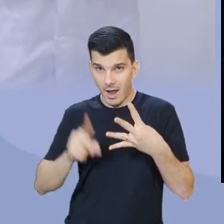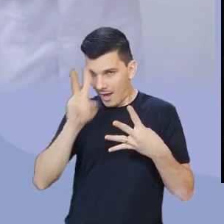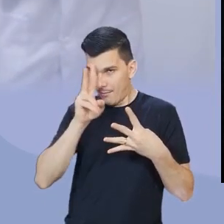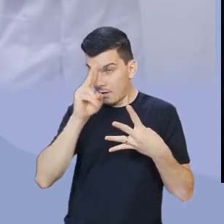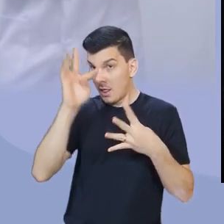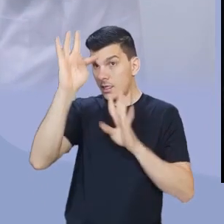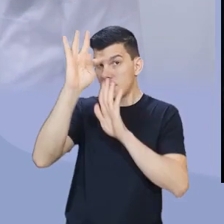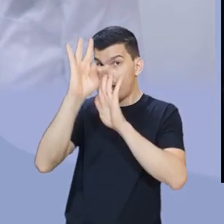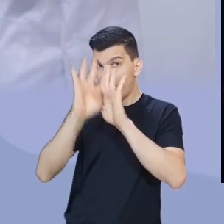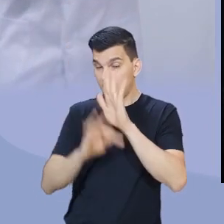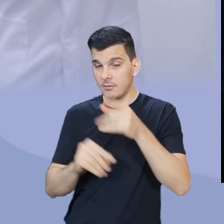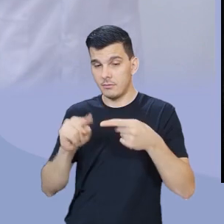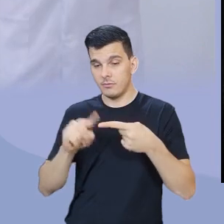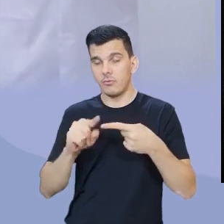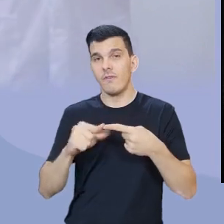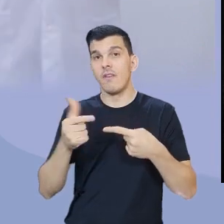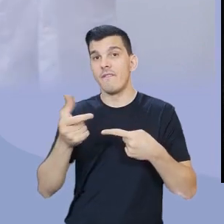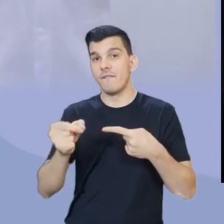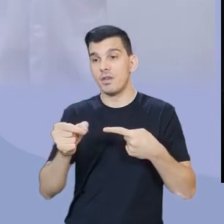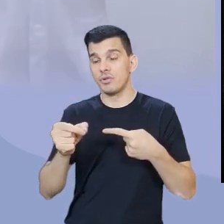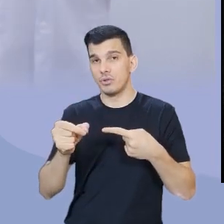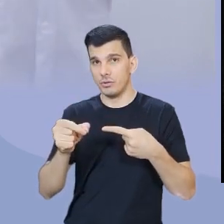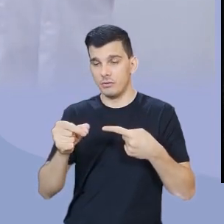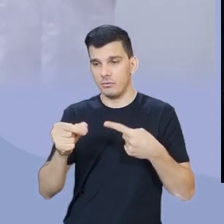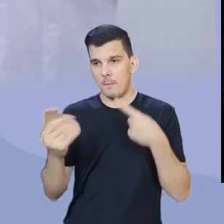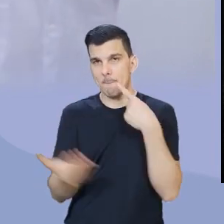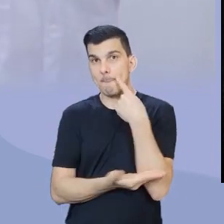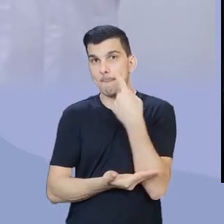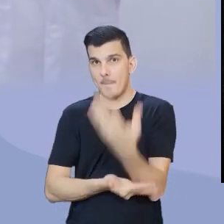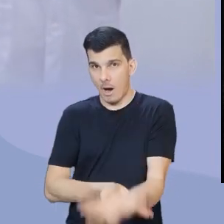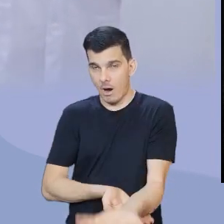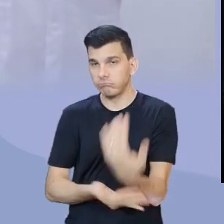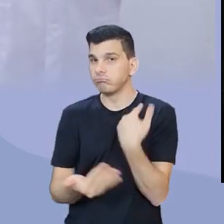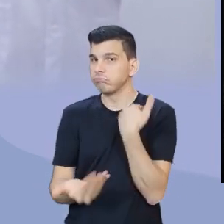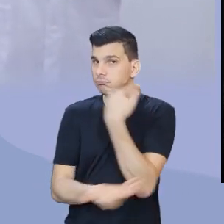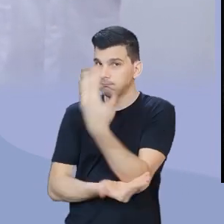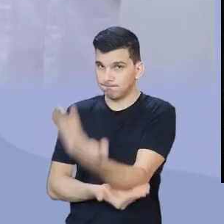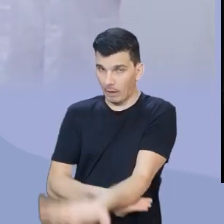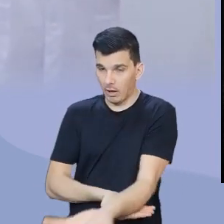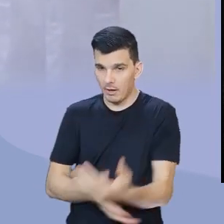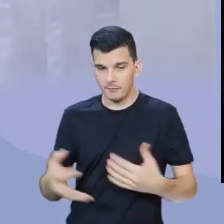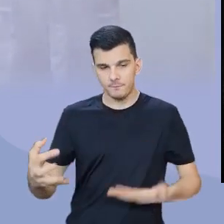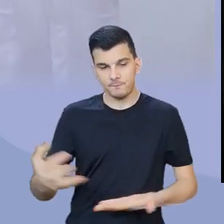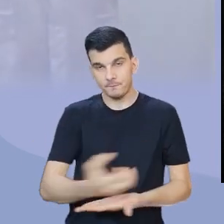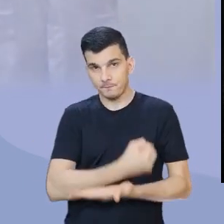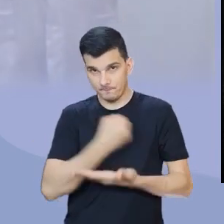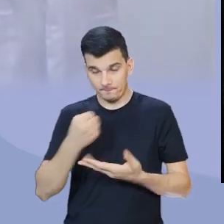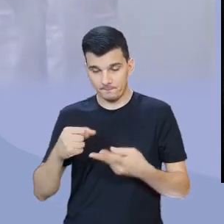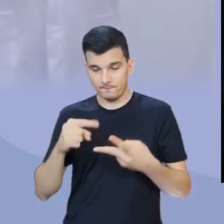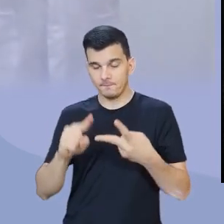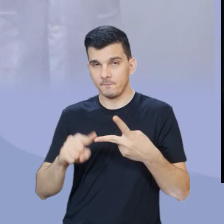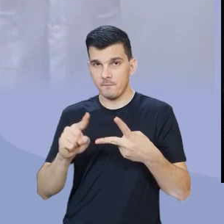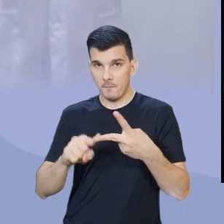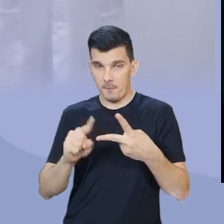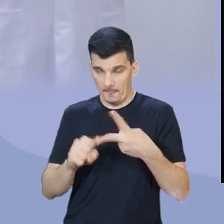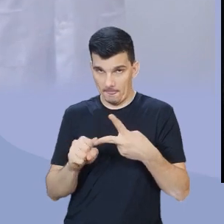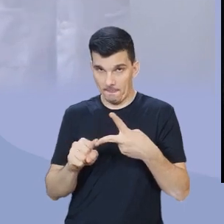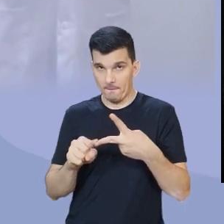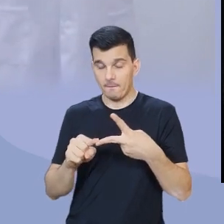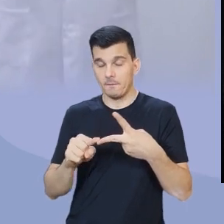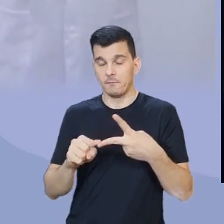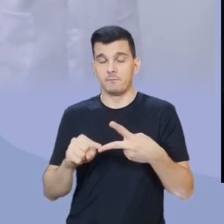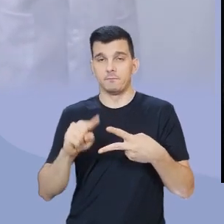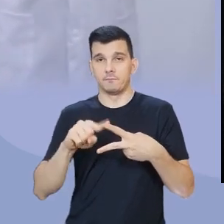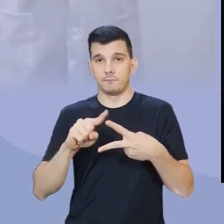dessa. Ó, 20% perdido na colheita, desses 64% que são perdidos ao longo da cadeia produtiva